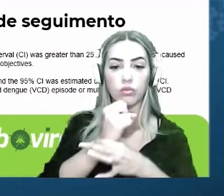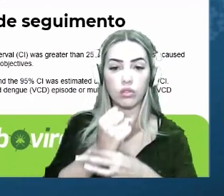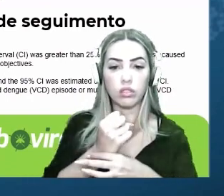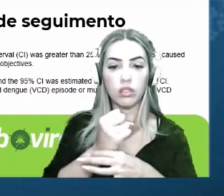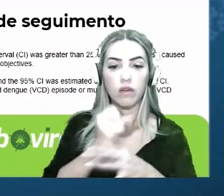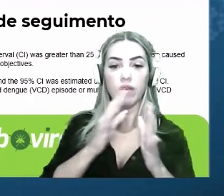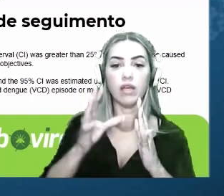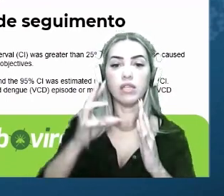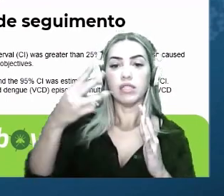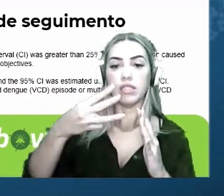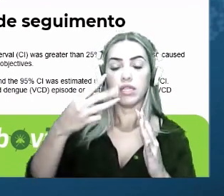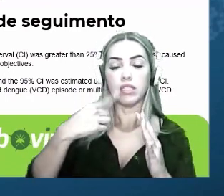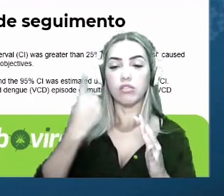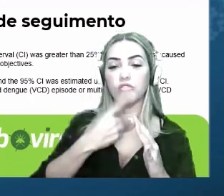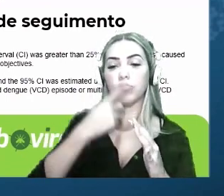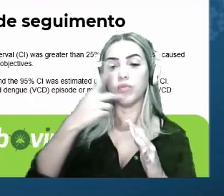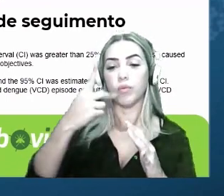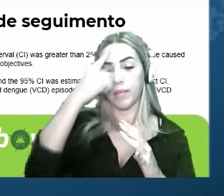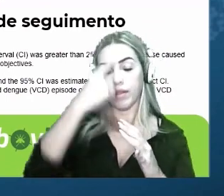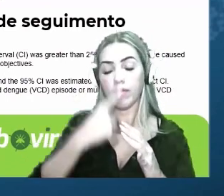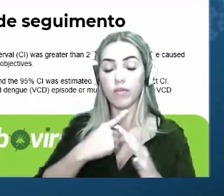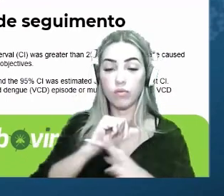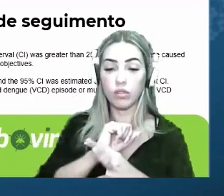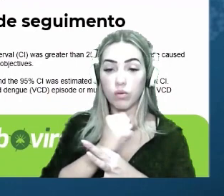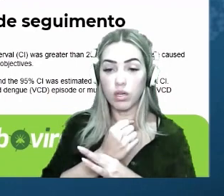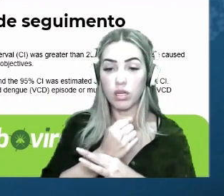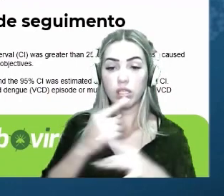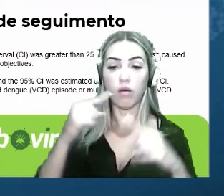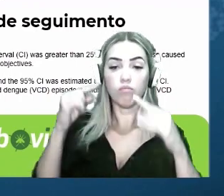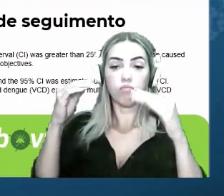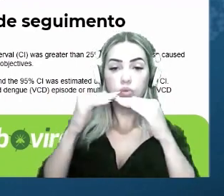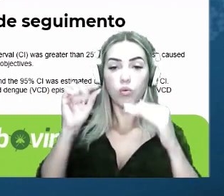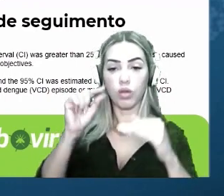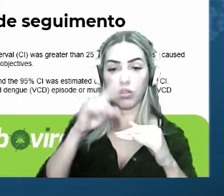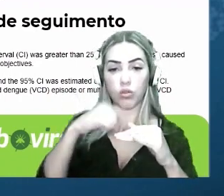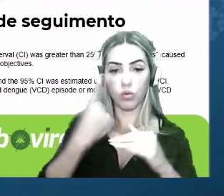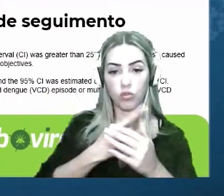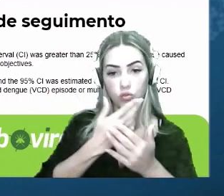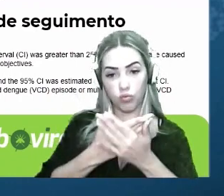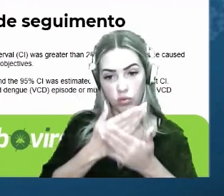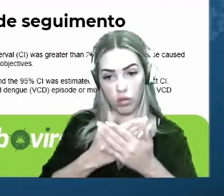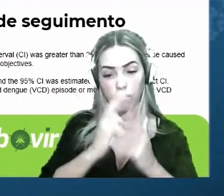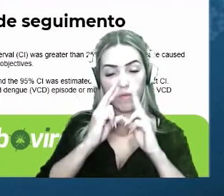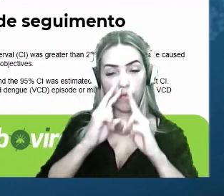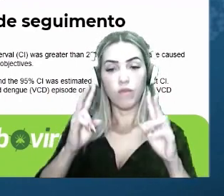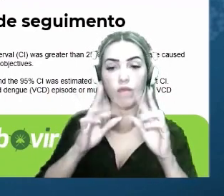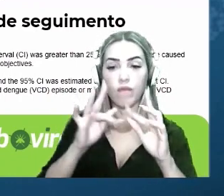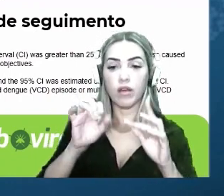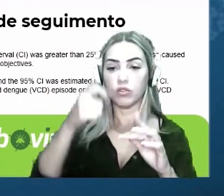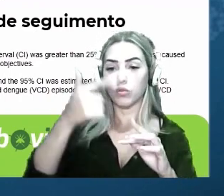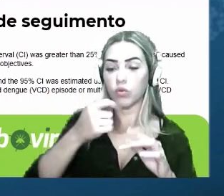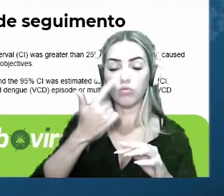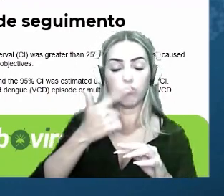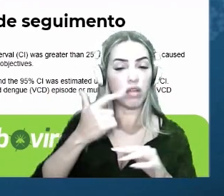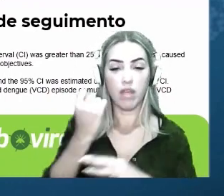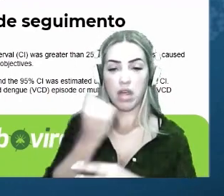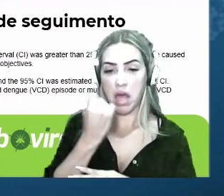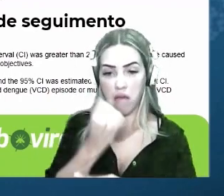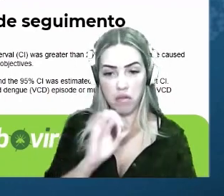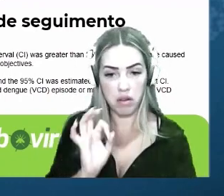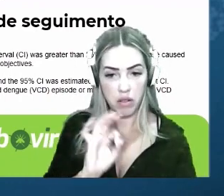viu um perfil de segurança muito compatível com o que a gente tinha visto no fase 2, não teve desfechos graves. O que